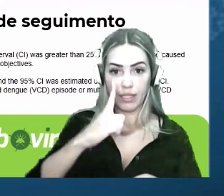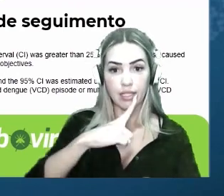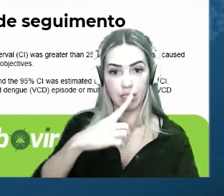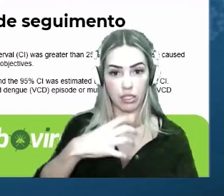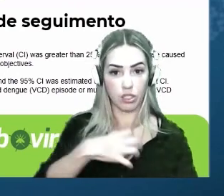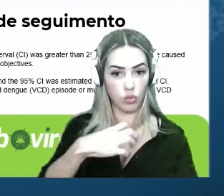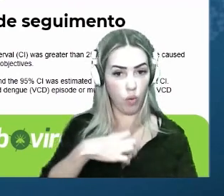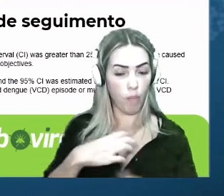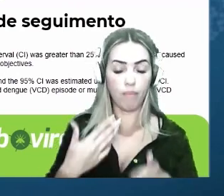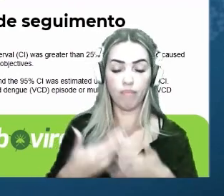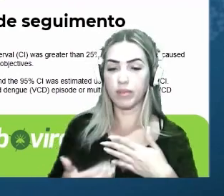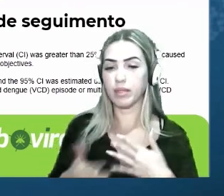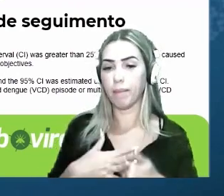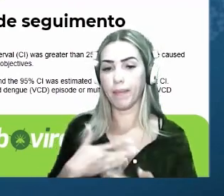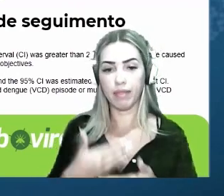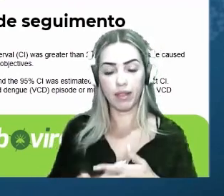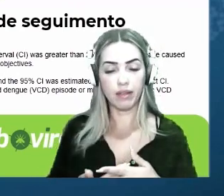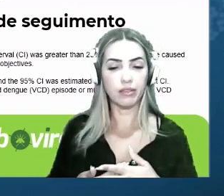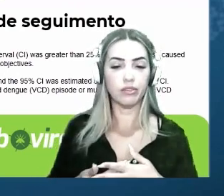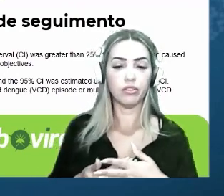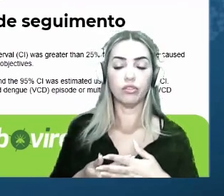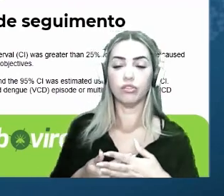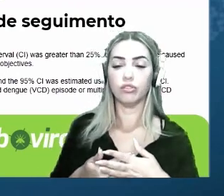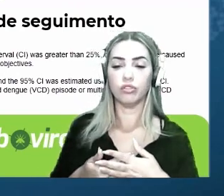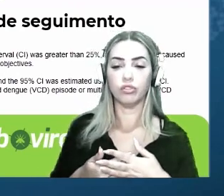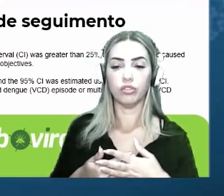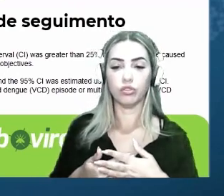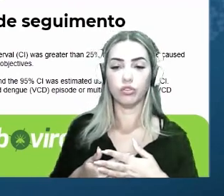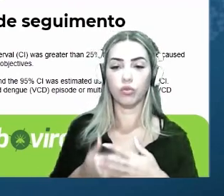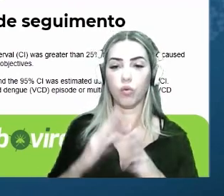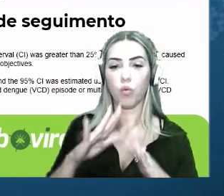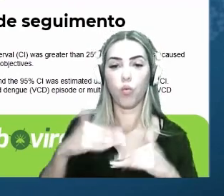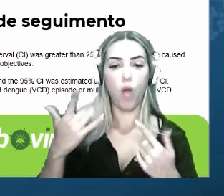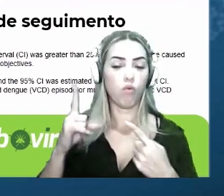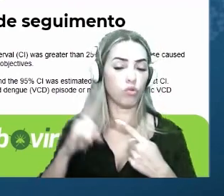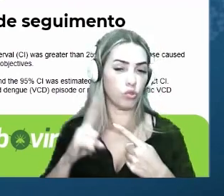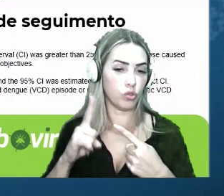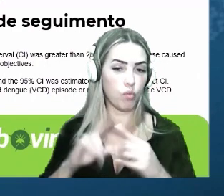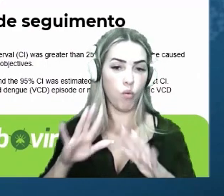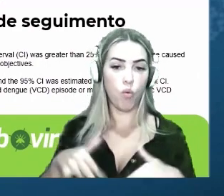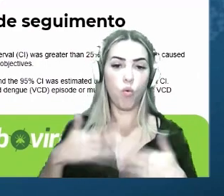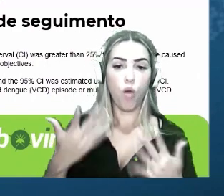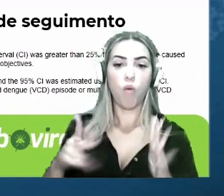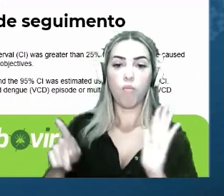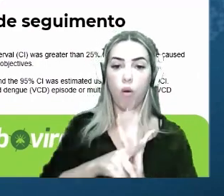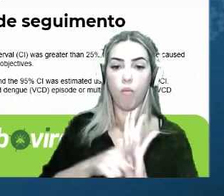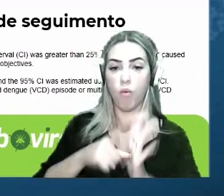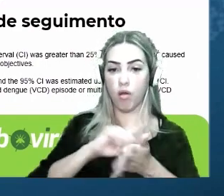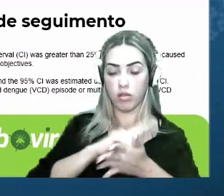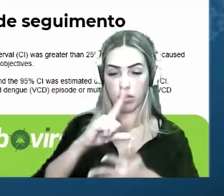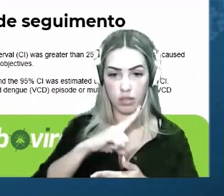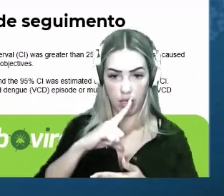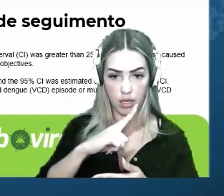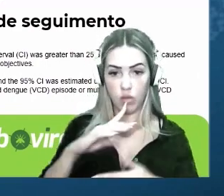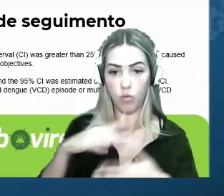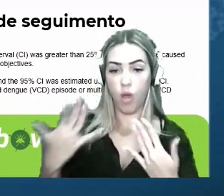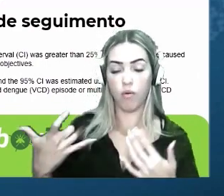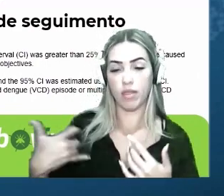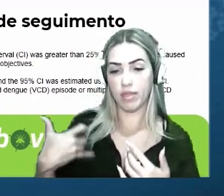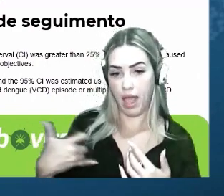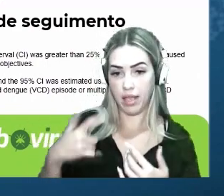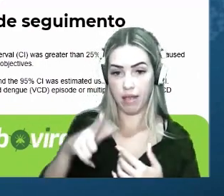independente de qual o sorotipo e qual o status prévio, e qual idade. Esse é o resultado